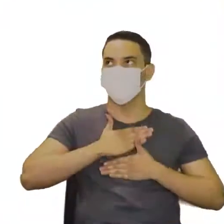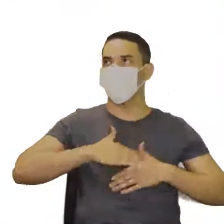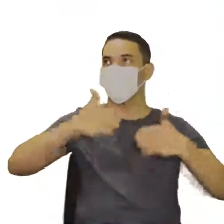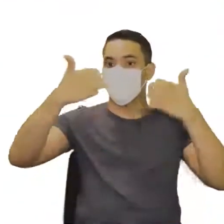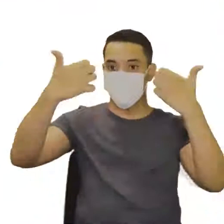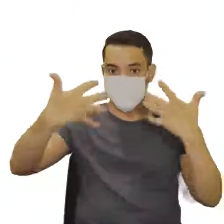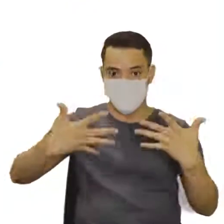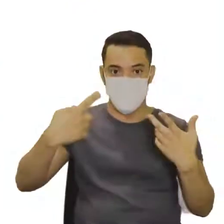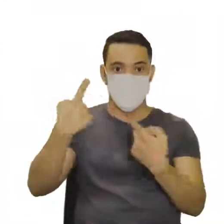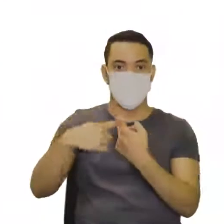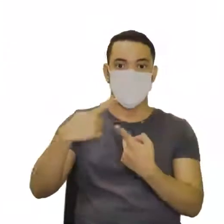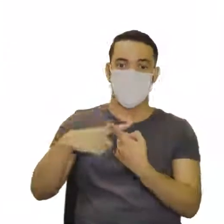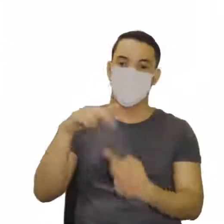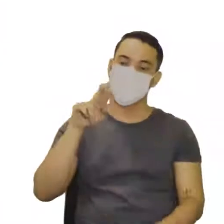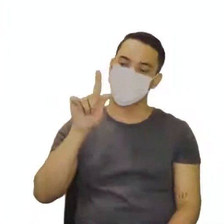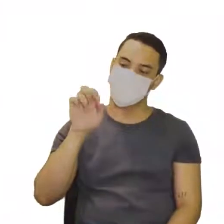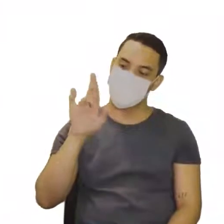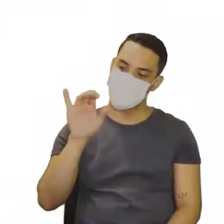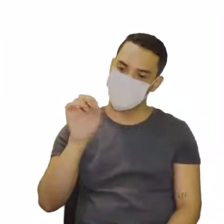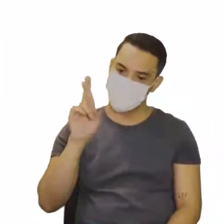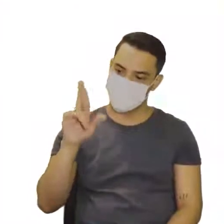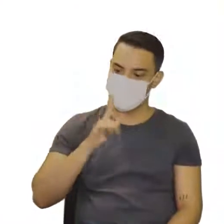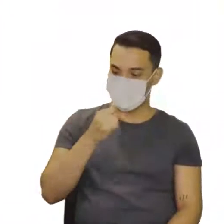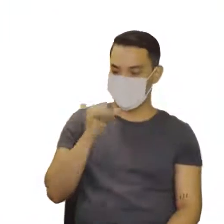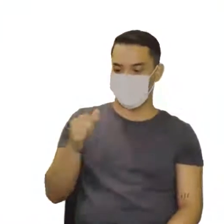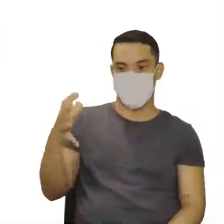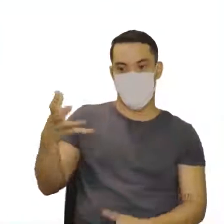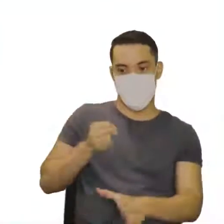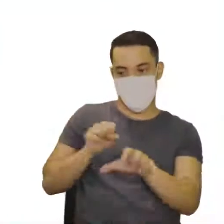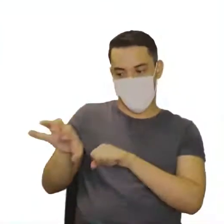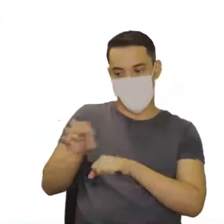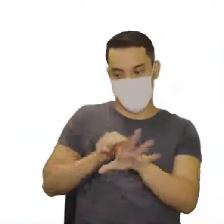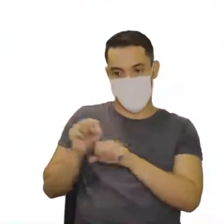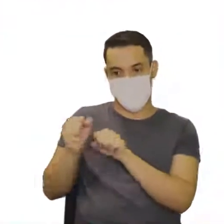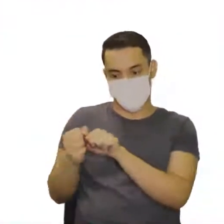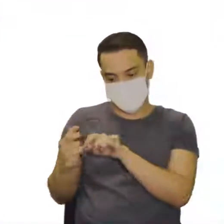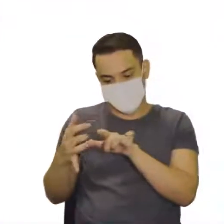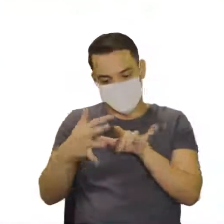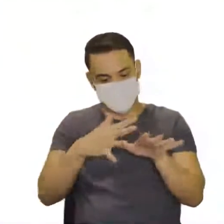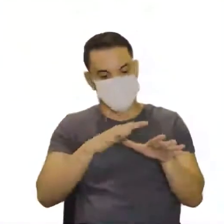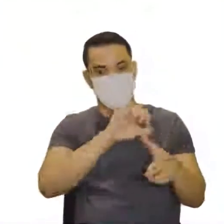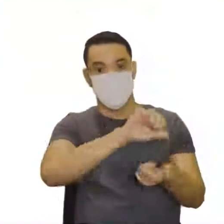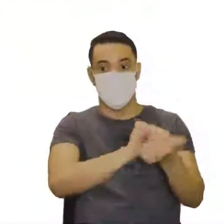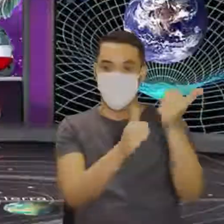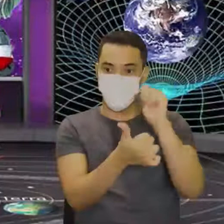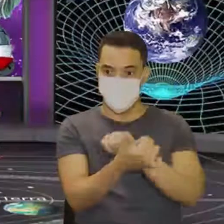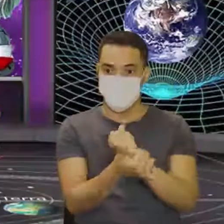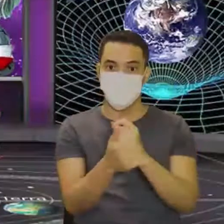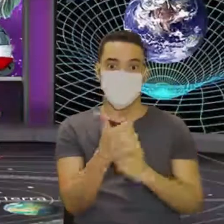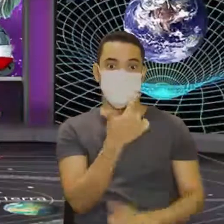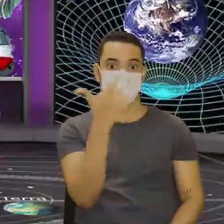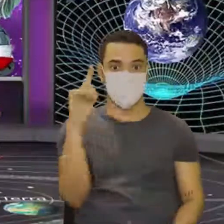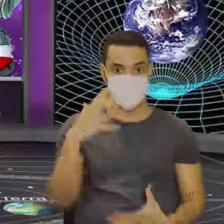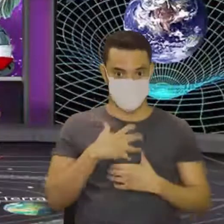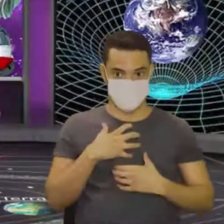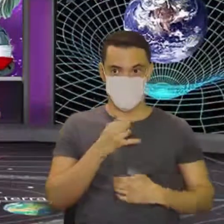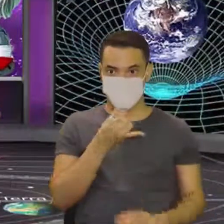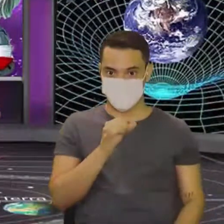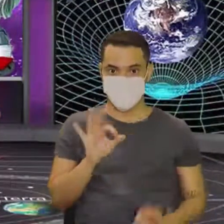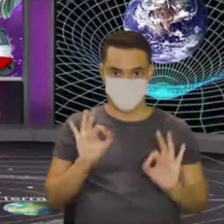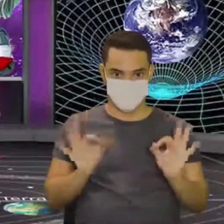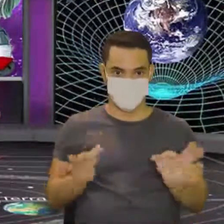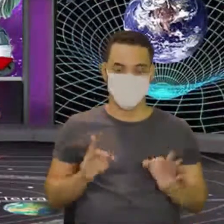O gerador, ele vai pegar a energia elétrica lá e vai converter em outra forma de energia, certo?